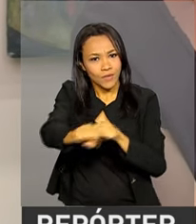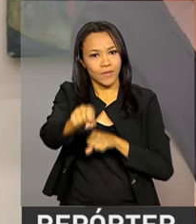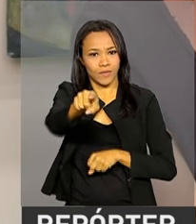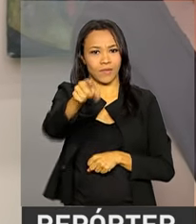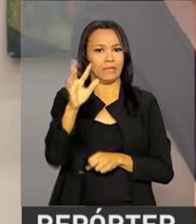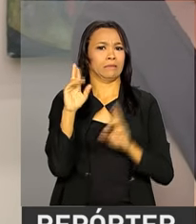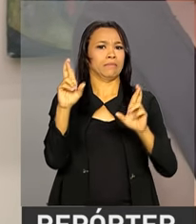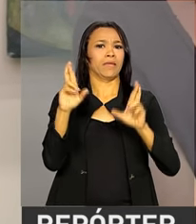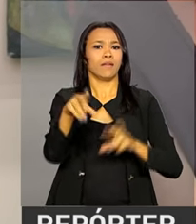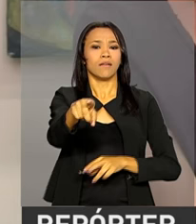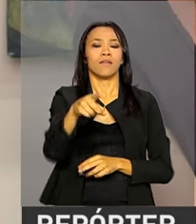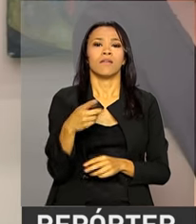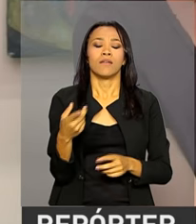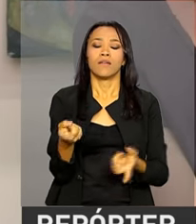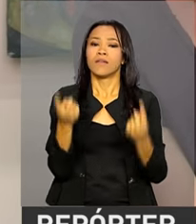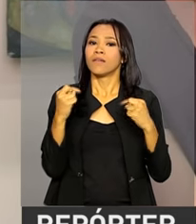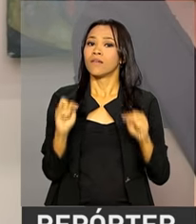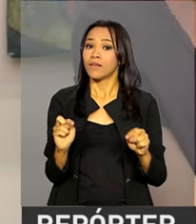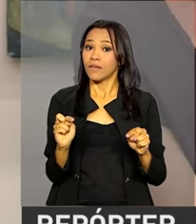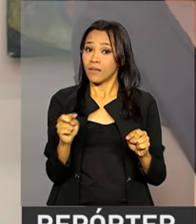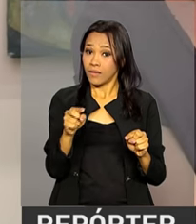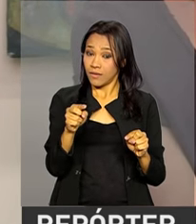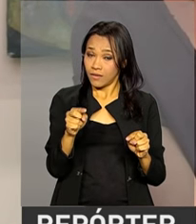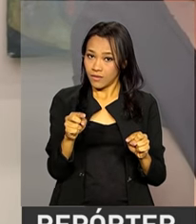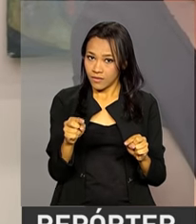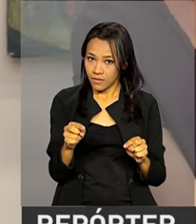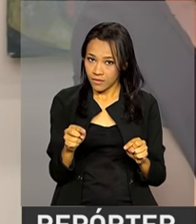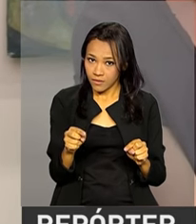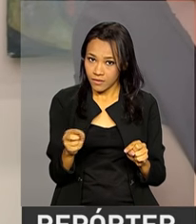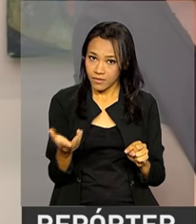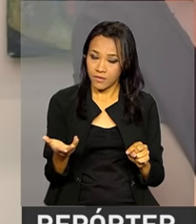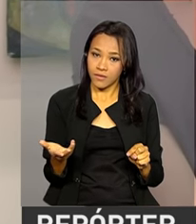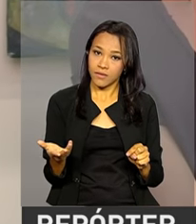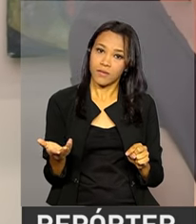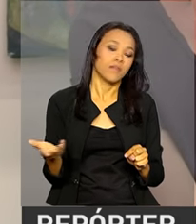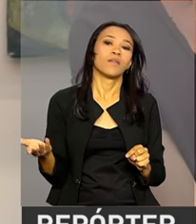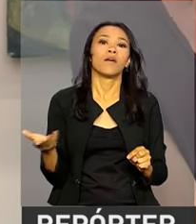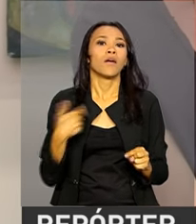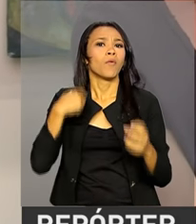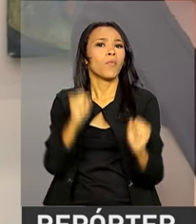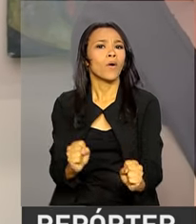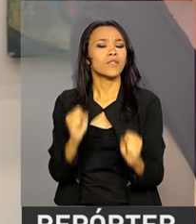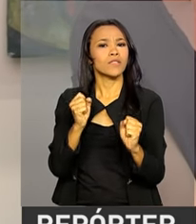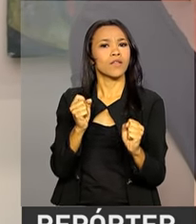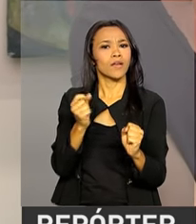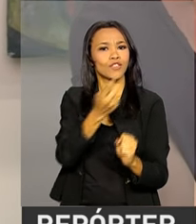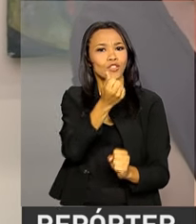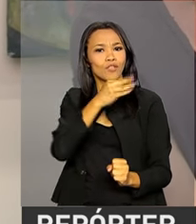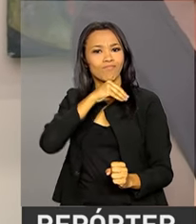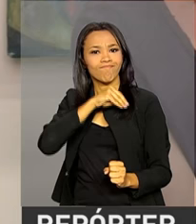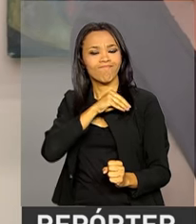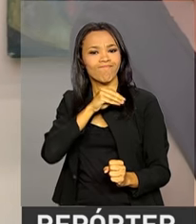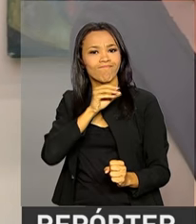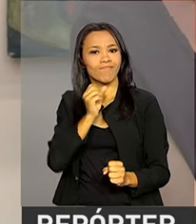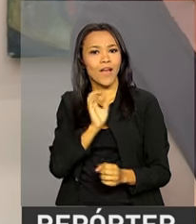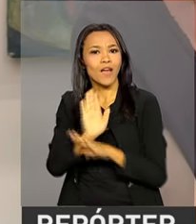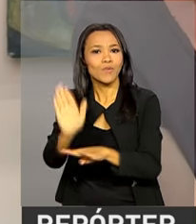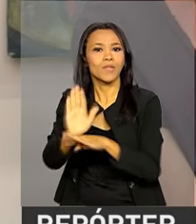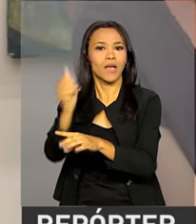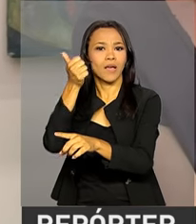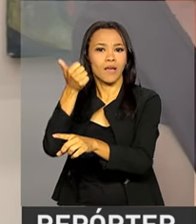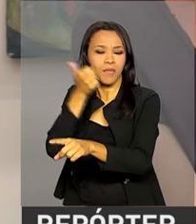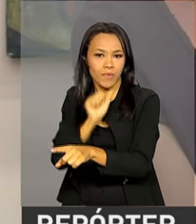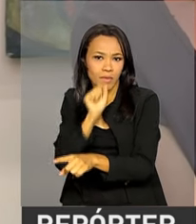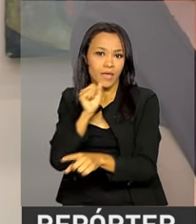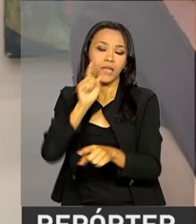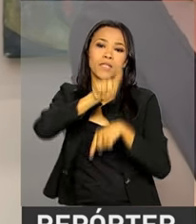e agora eu quero com esse dinheirinho que tô ganhando a posso ajudar minha mãe tô guardando também para tirar uma carteira